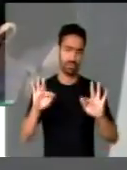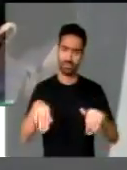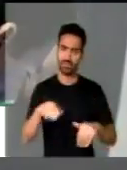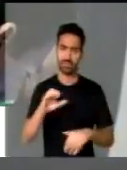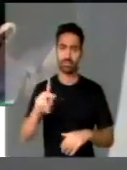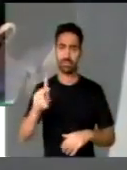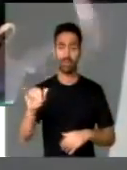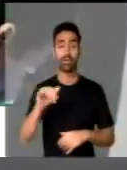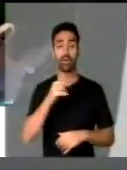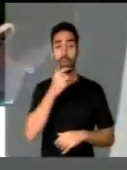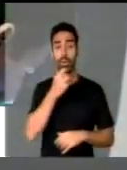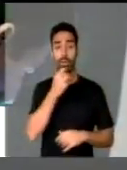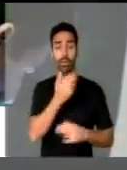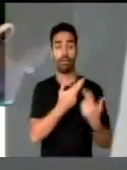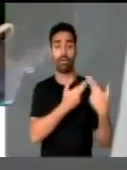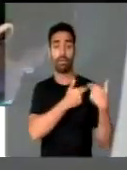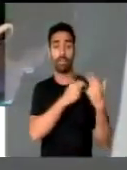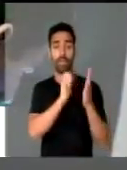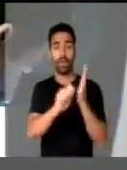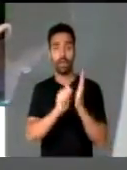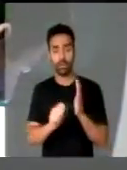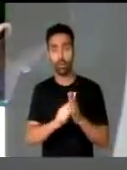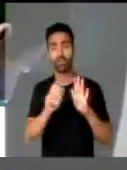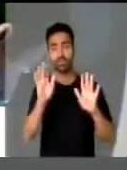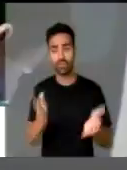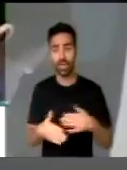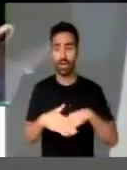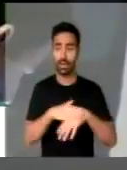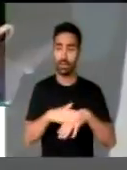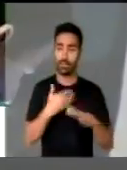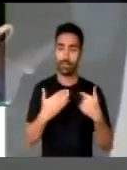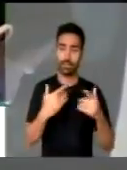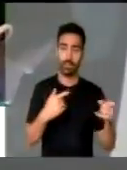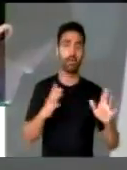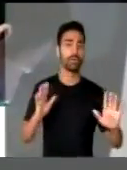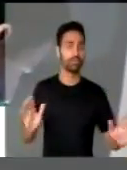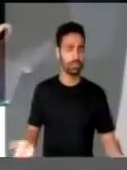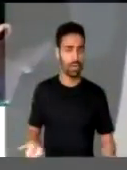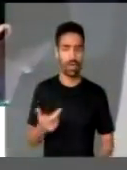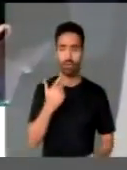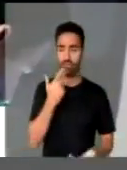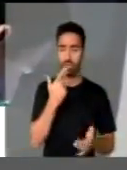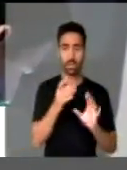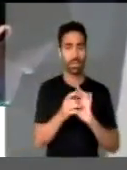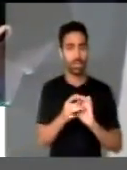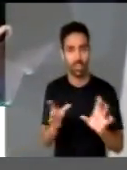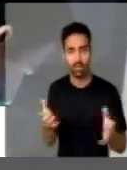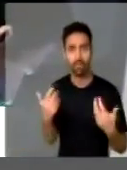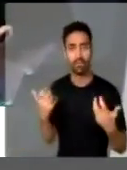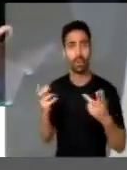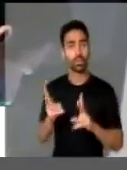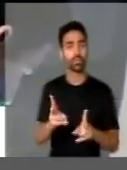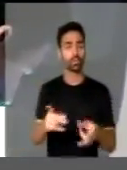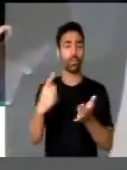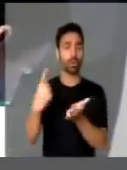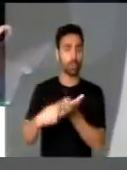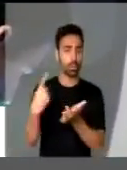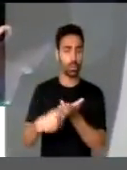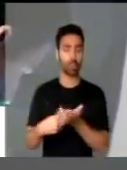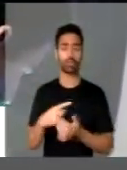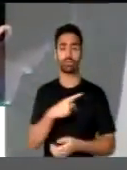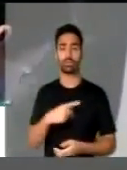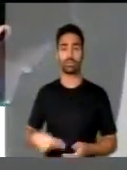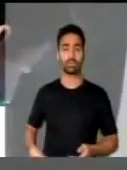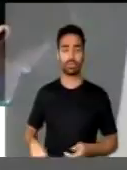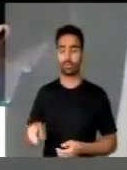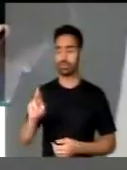nobre relator, que também já conversamos sobre esse tema, também já se dispôs a manter esse acordo, o presidente Rodrigo